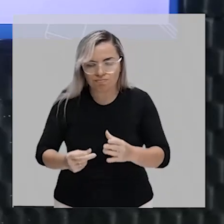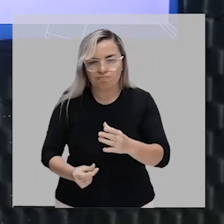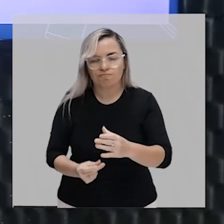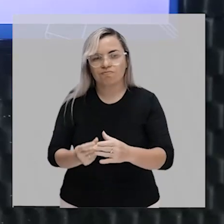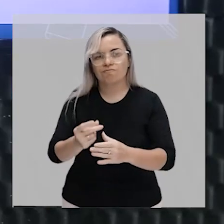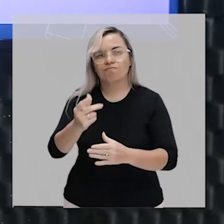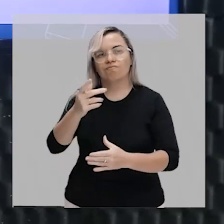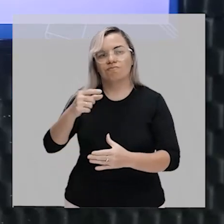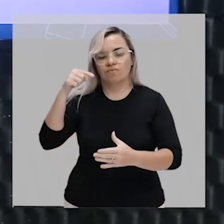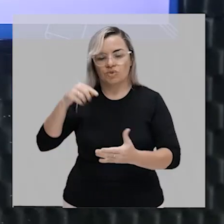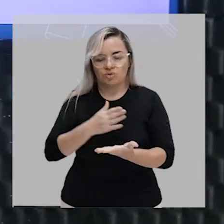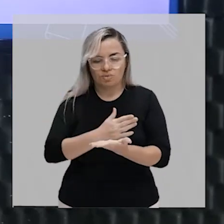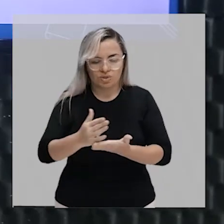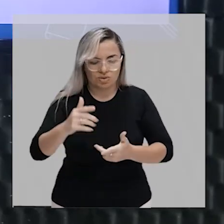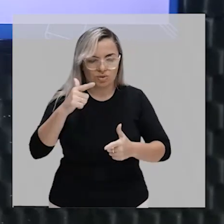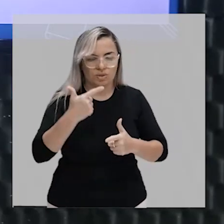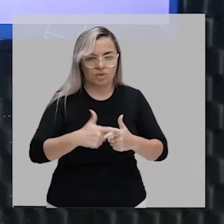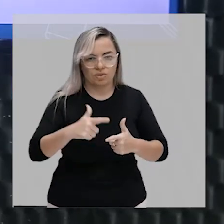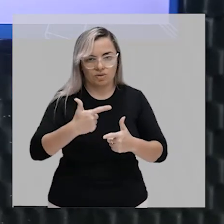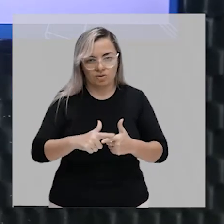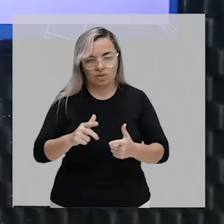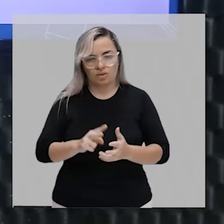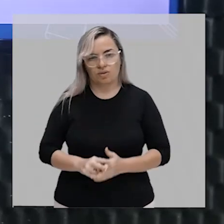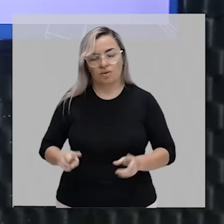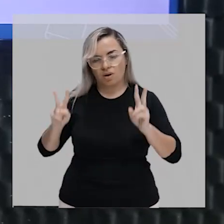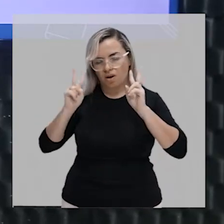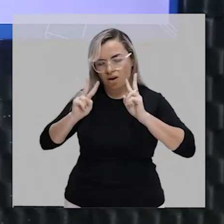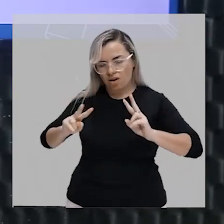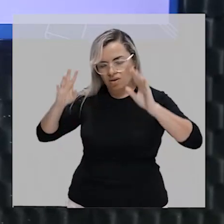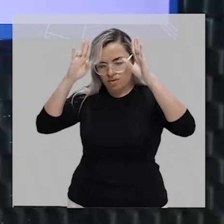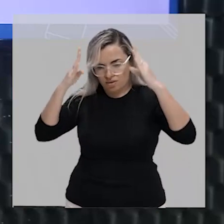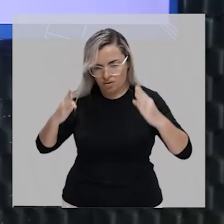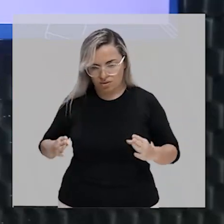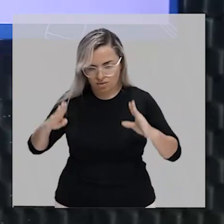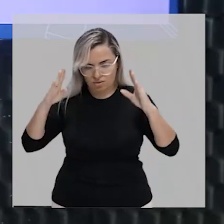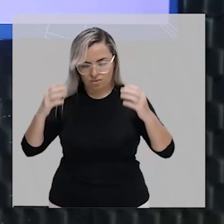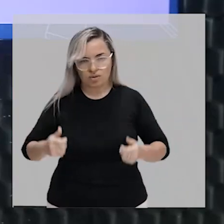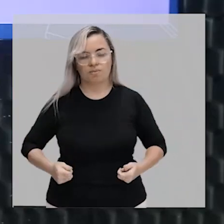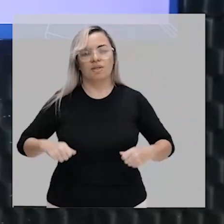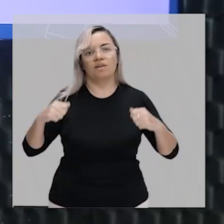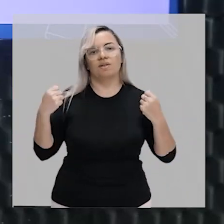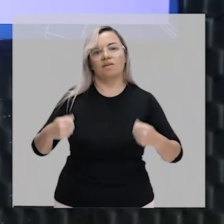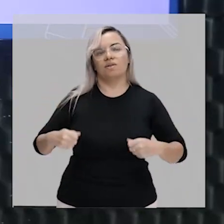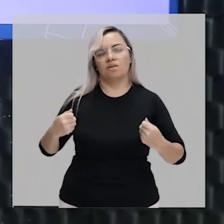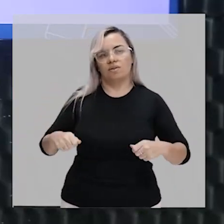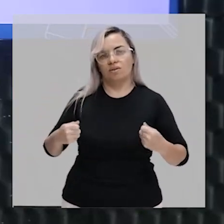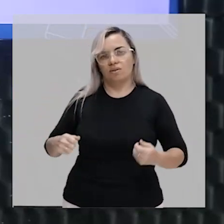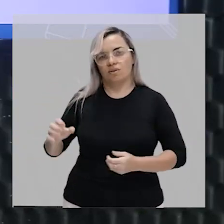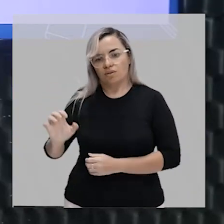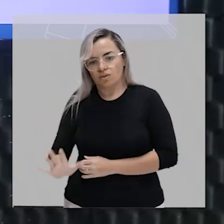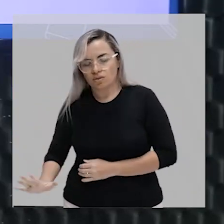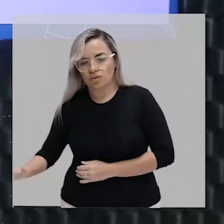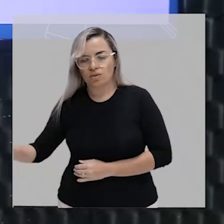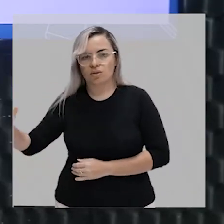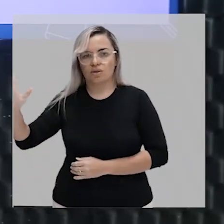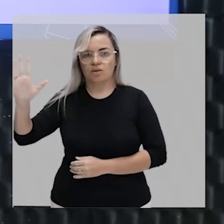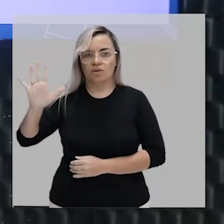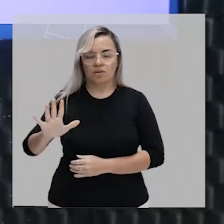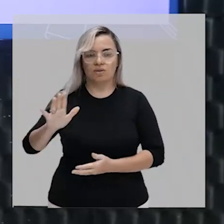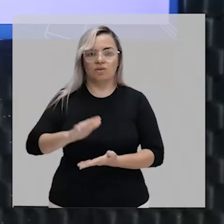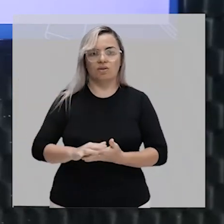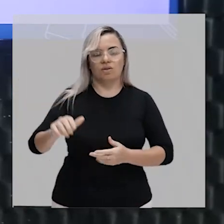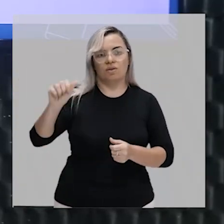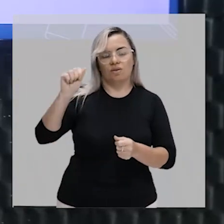sua crise, nós vamos observar as necessidades dos europeus